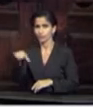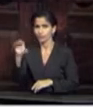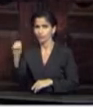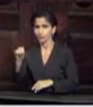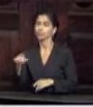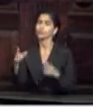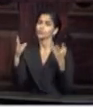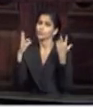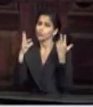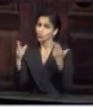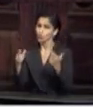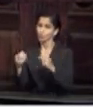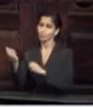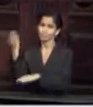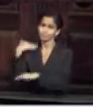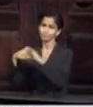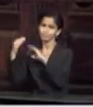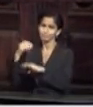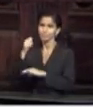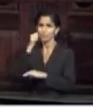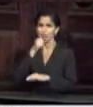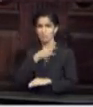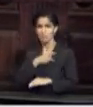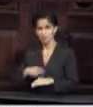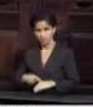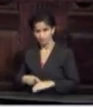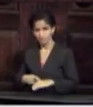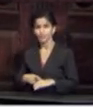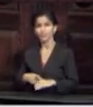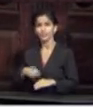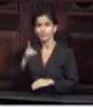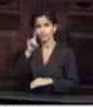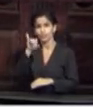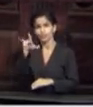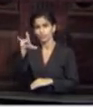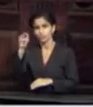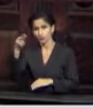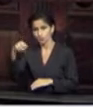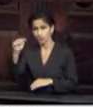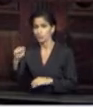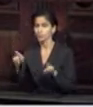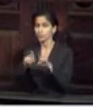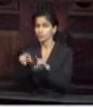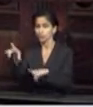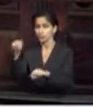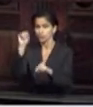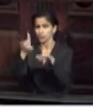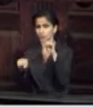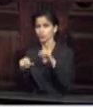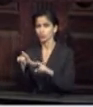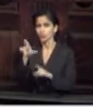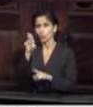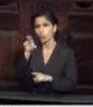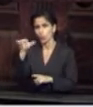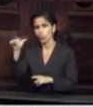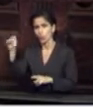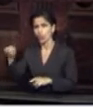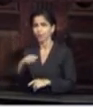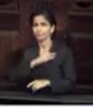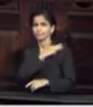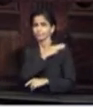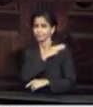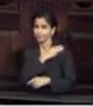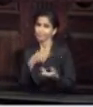com o ex-presidente Luiz Inácio Lula da Silva. O fato é que mudam os personagens, mas a hipocrisia